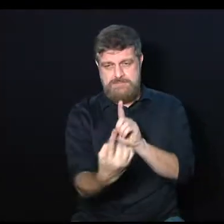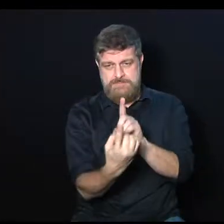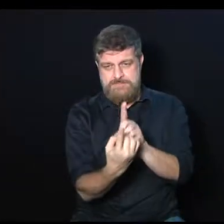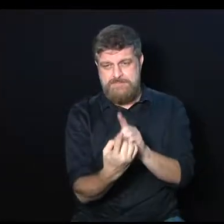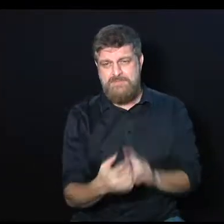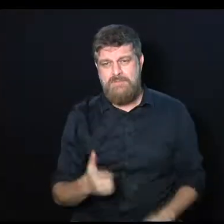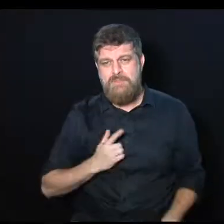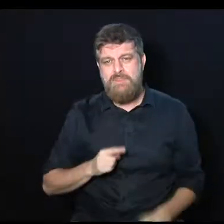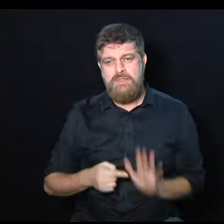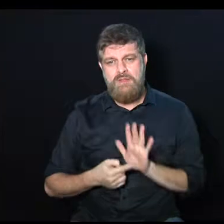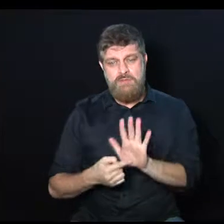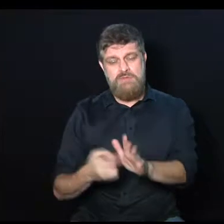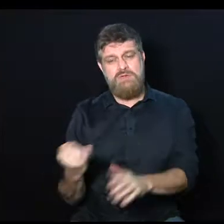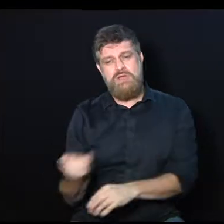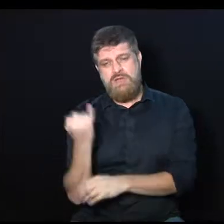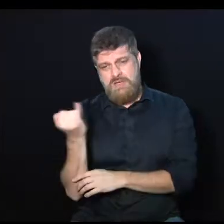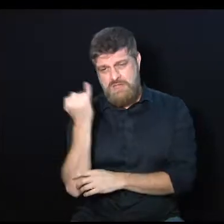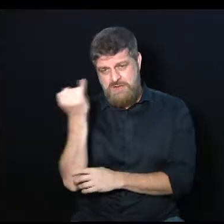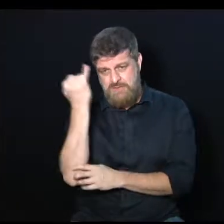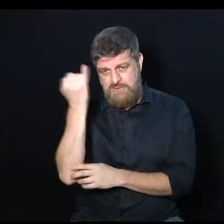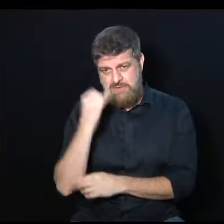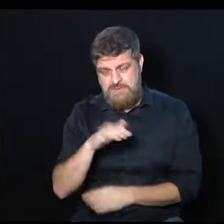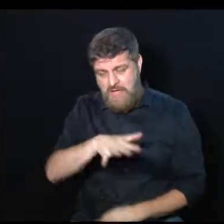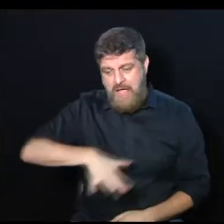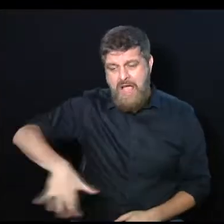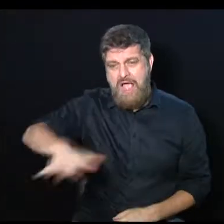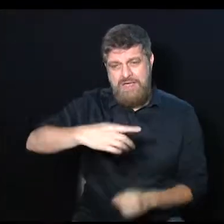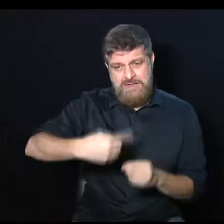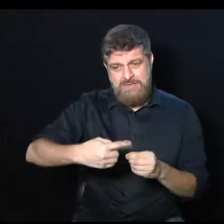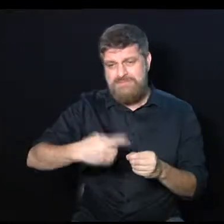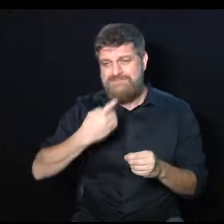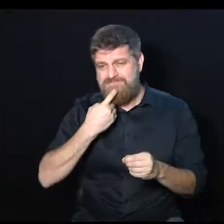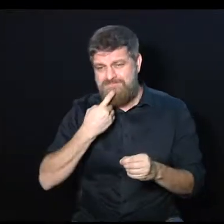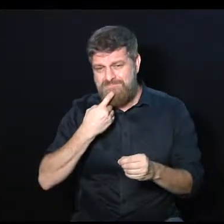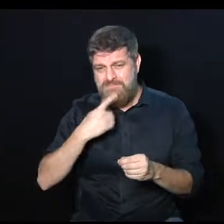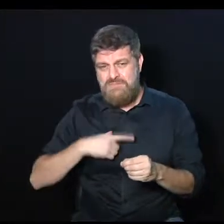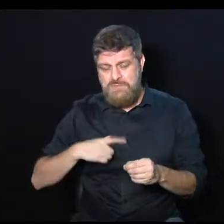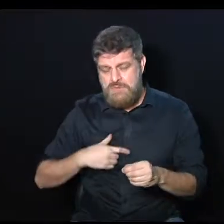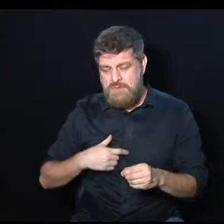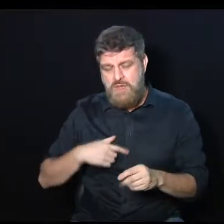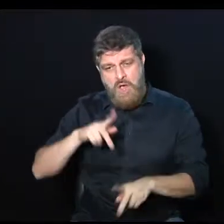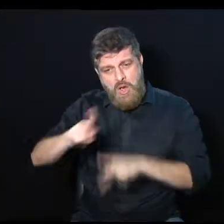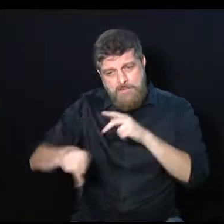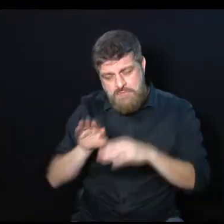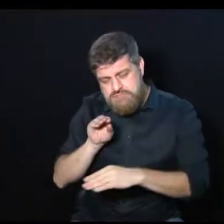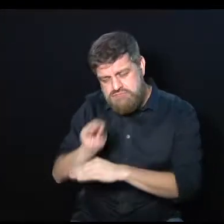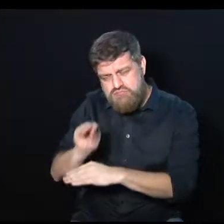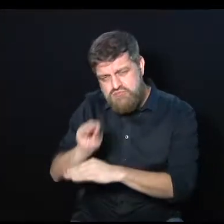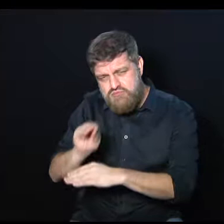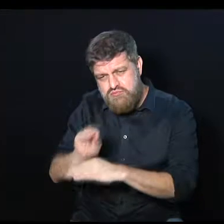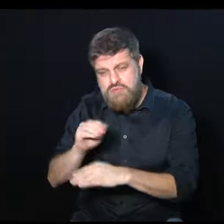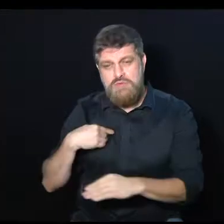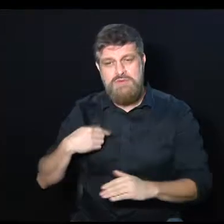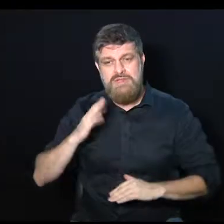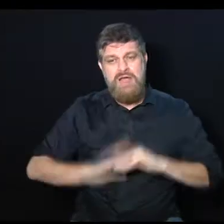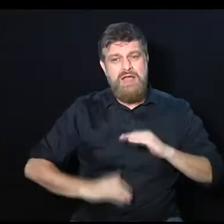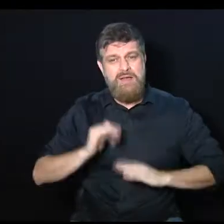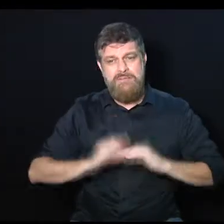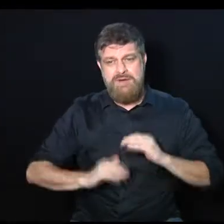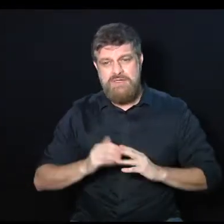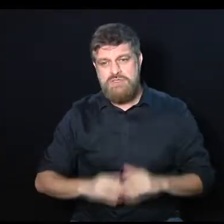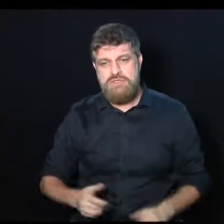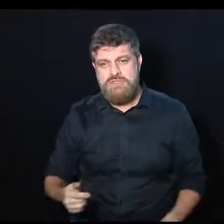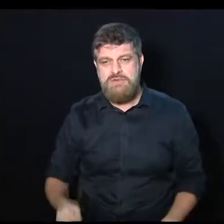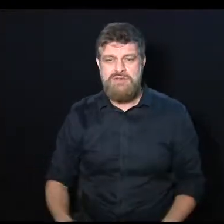Quer dizer, mostrando a importância dele para a nossa região como um serviço de utilidade pública. A gente fala que a nossa atividade é praticamente